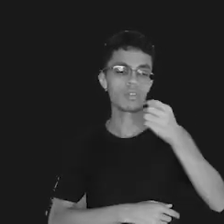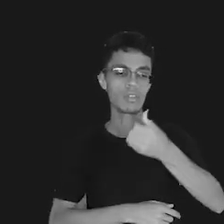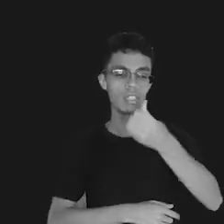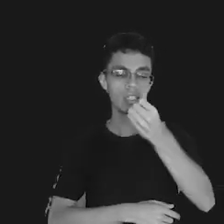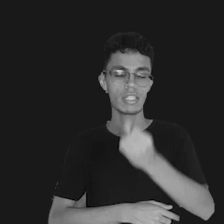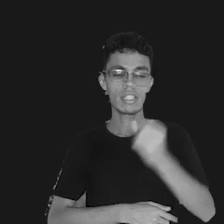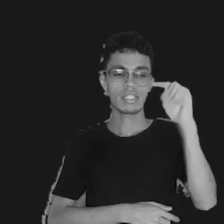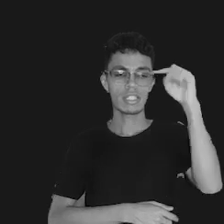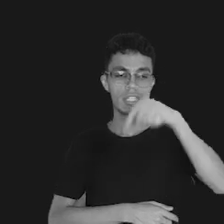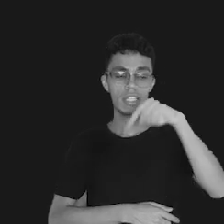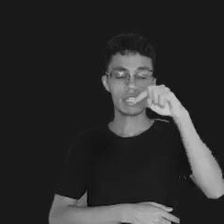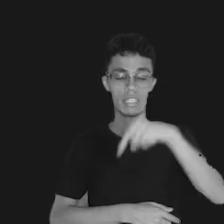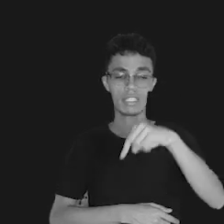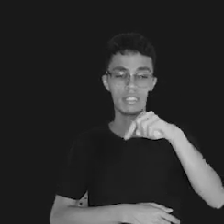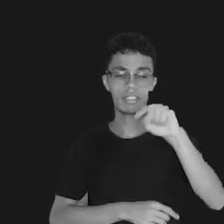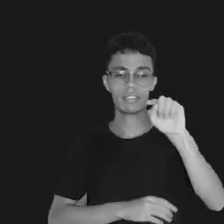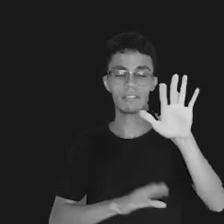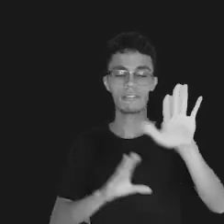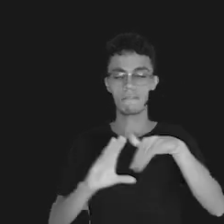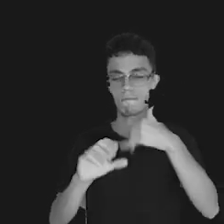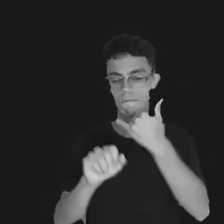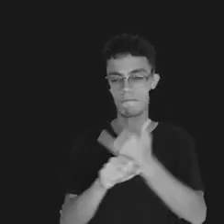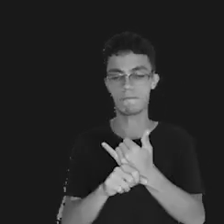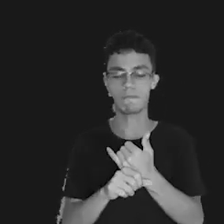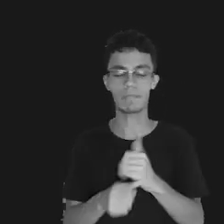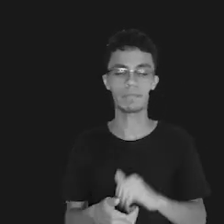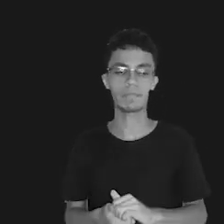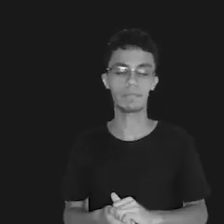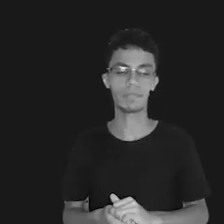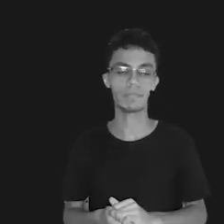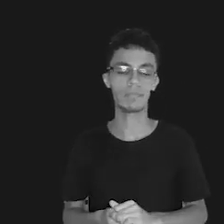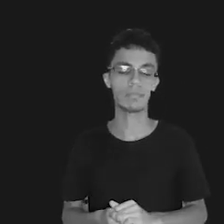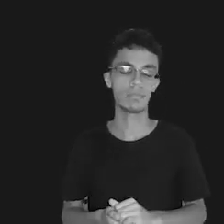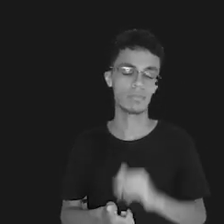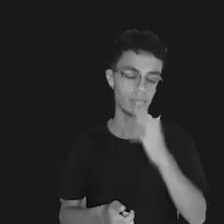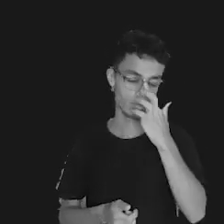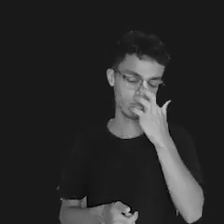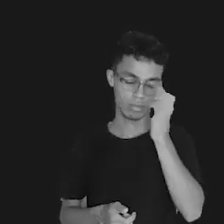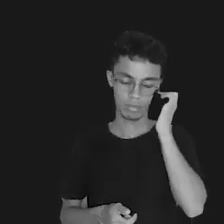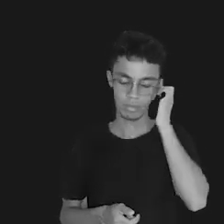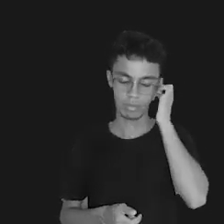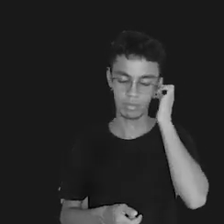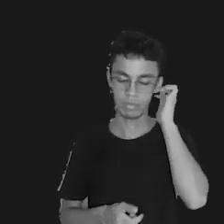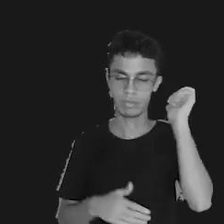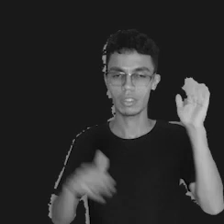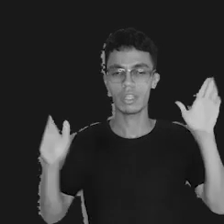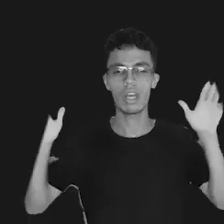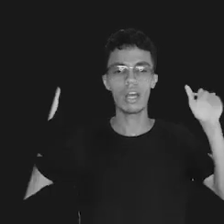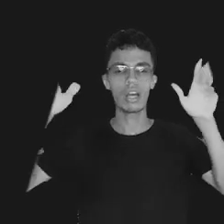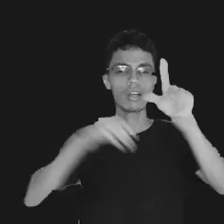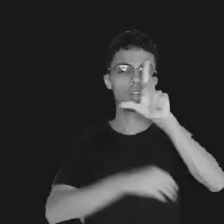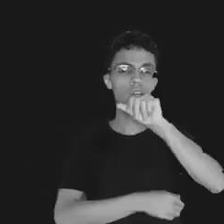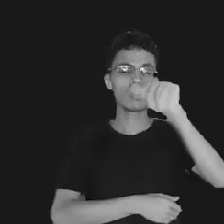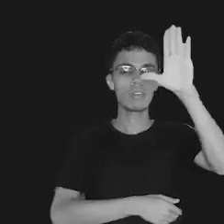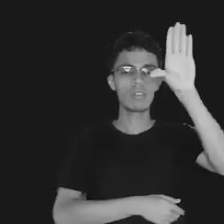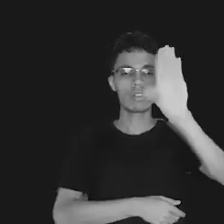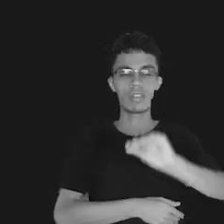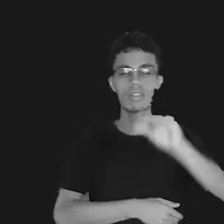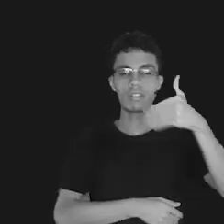6, nessa mesma praça, nesse mesmo banco. E As Aves da Noite fala da Cela da